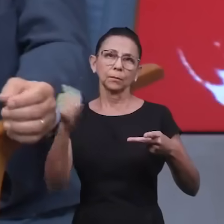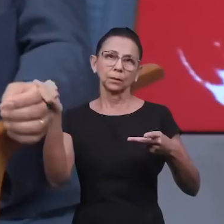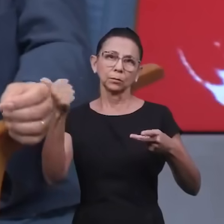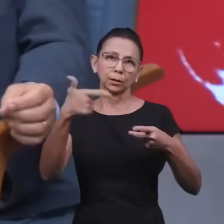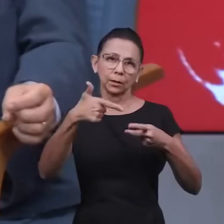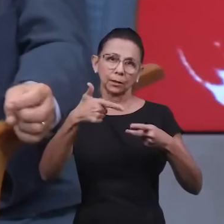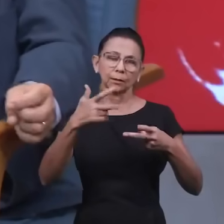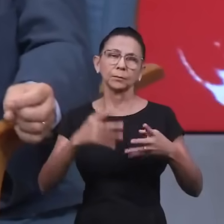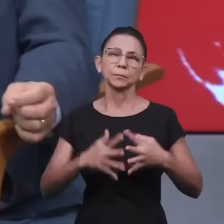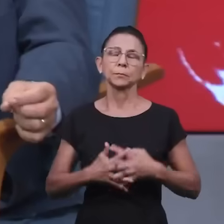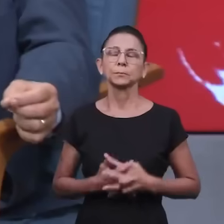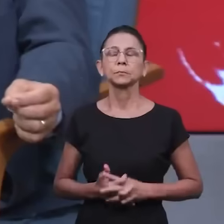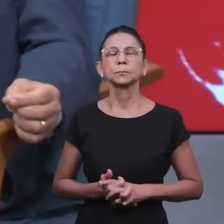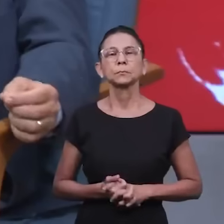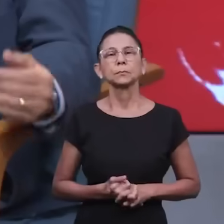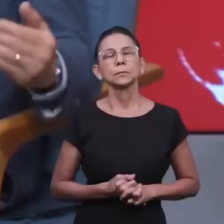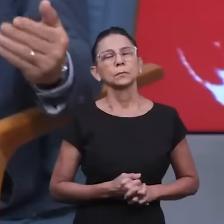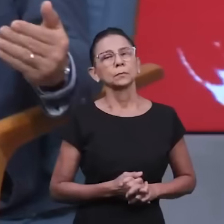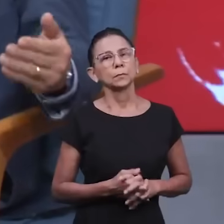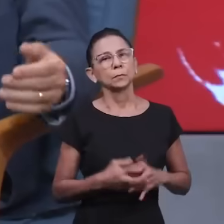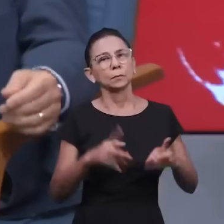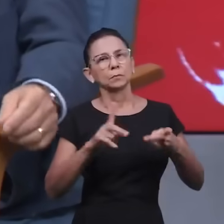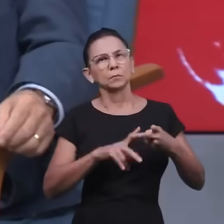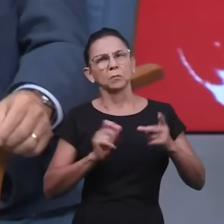as suas